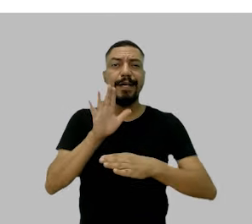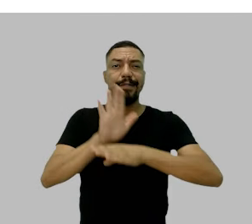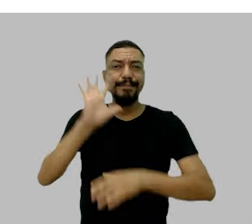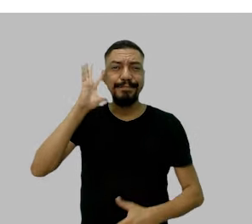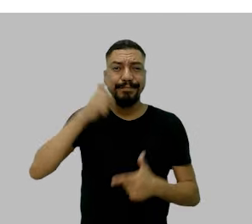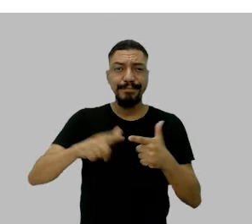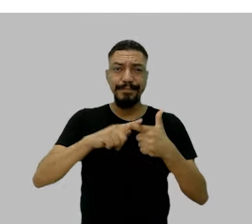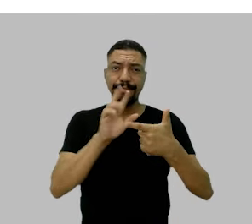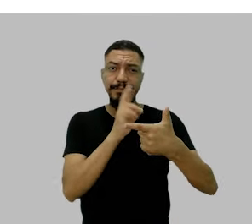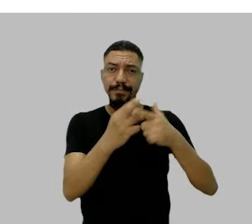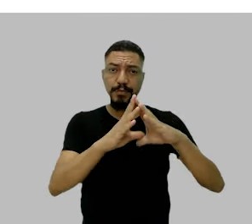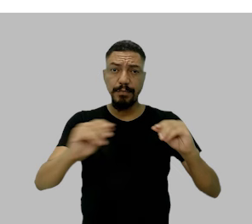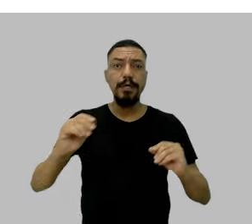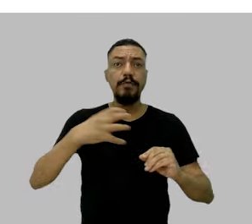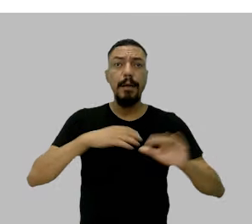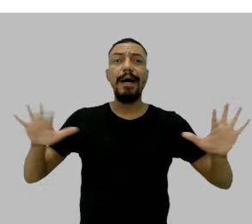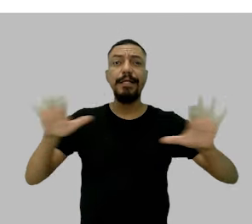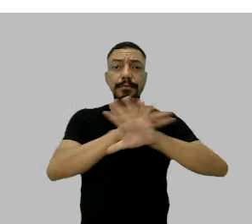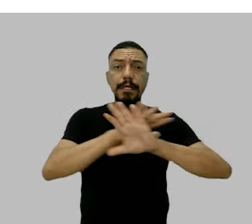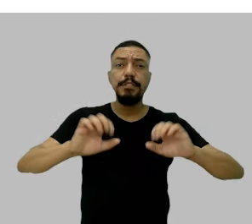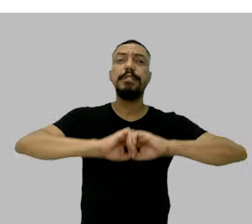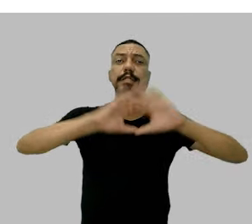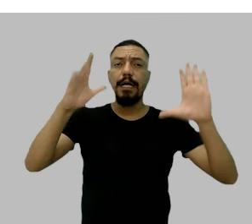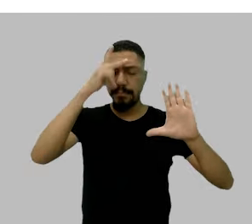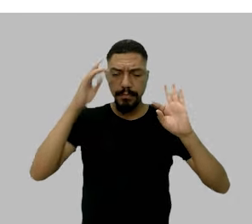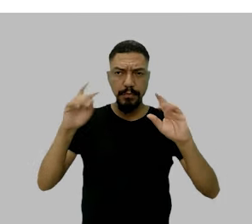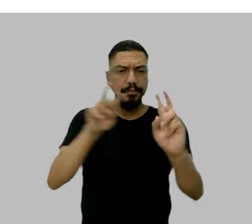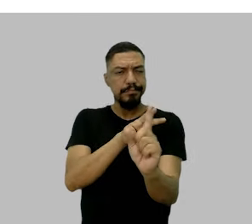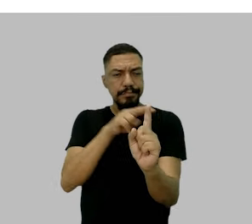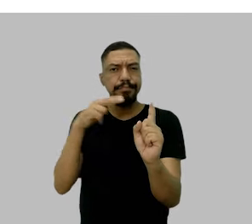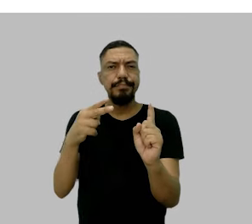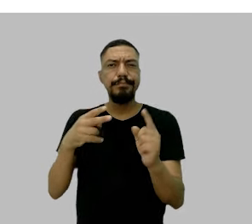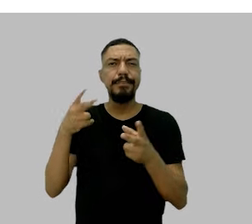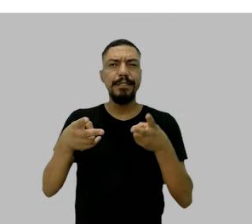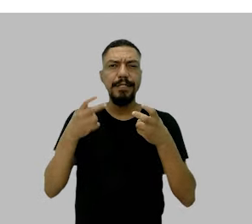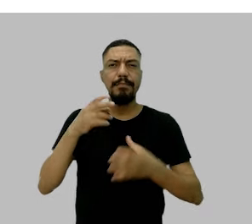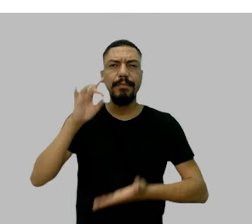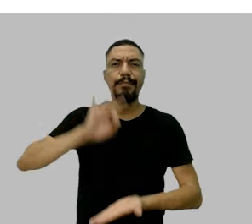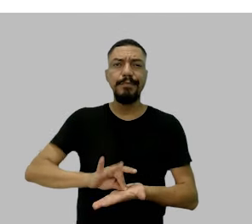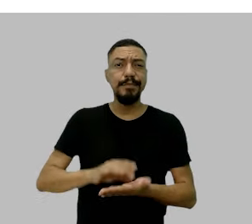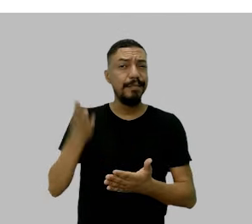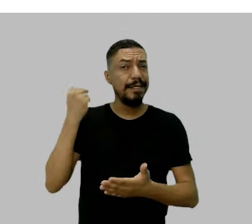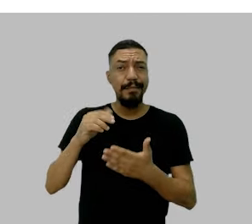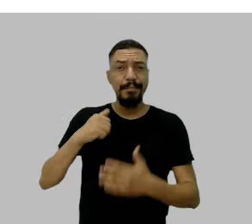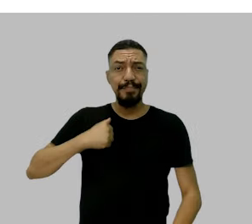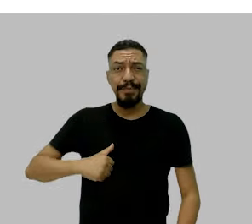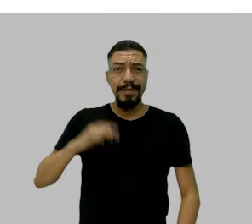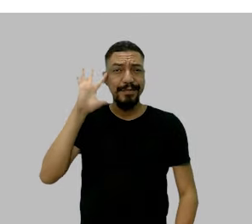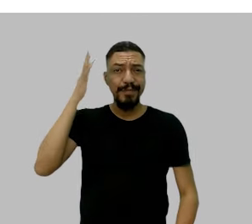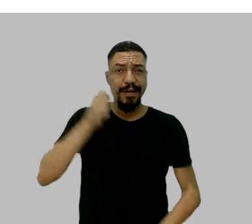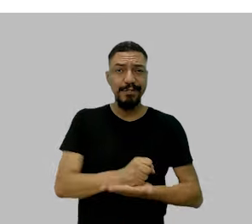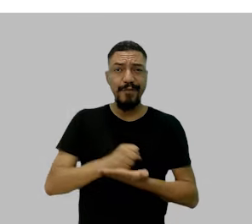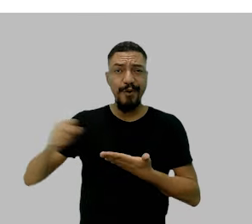gera transparência no processo. Então, já foi feita a cagada. Então, melhor pensar